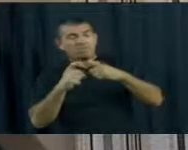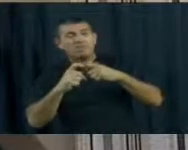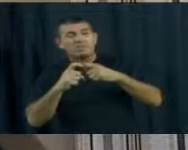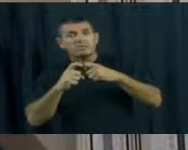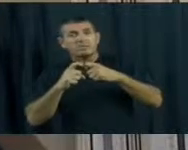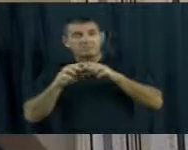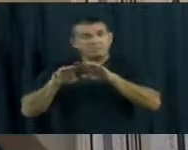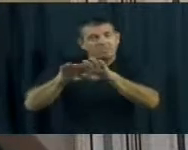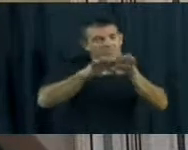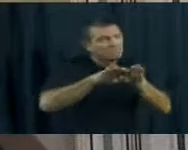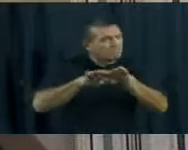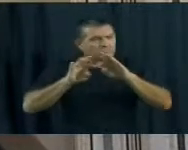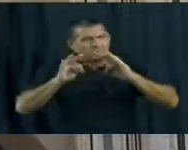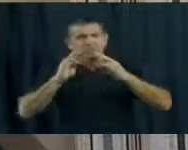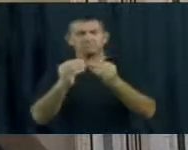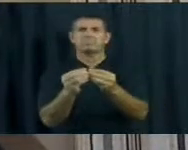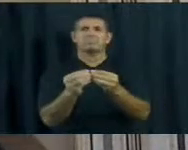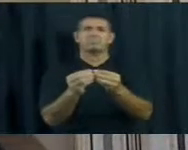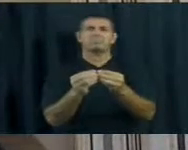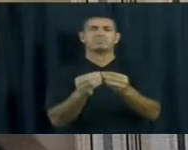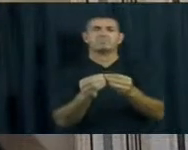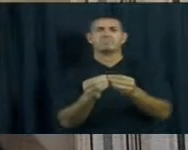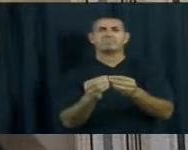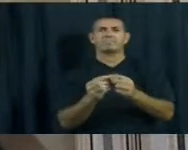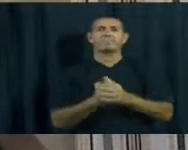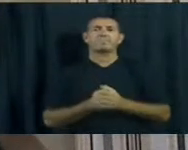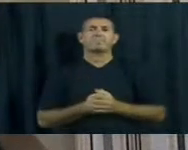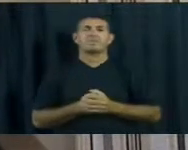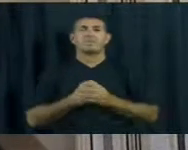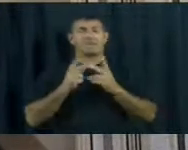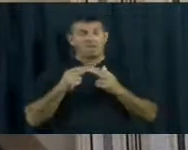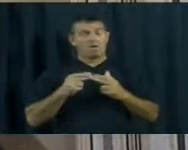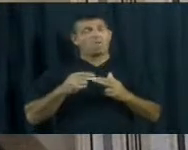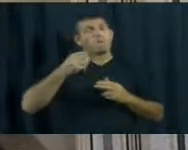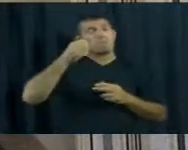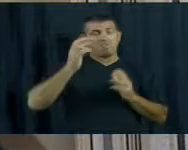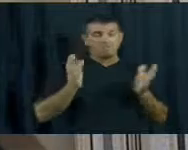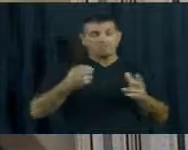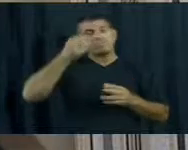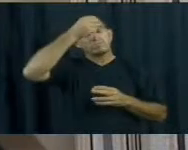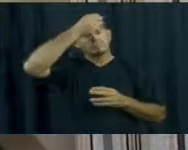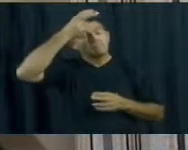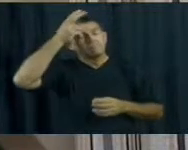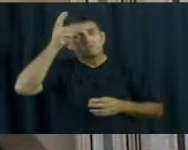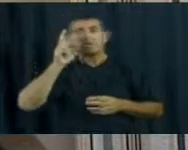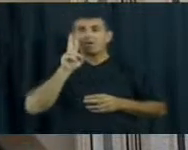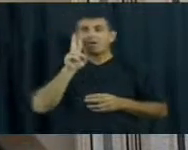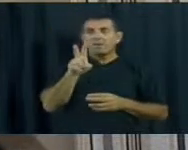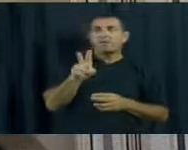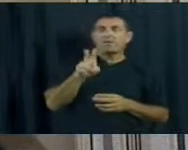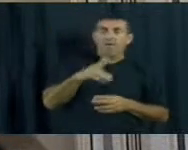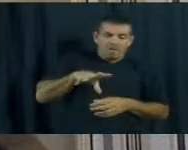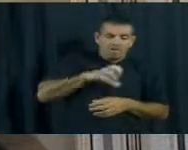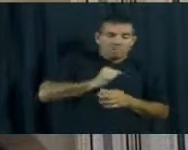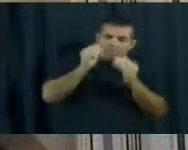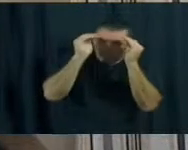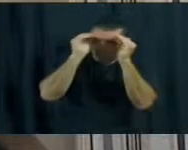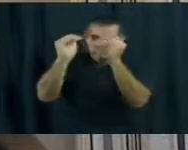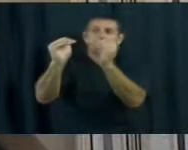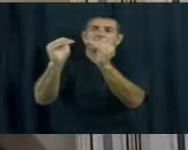estou tentando fazer como gestor. Que as pessoas olhem para o seu semelhante com amor e com